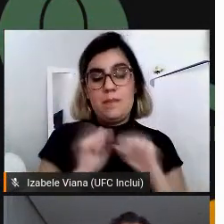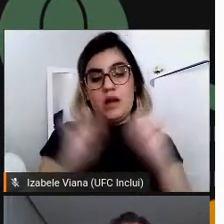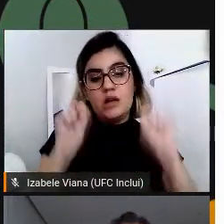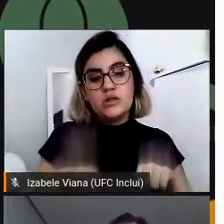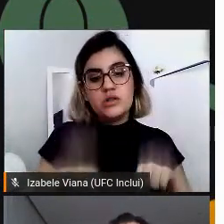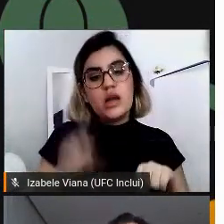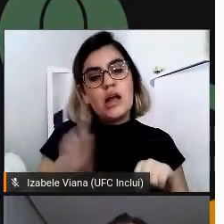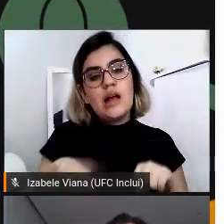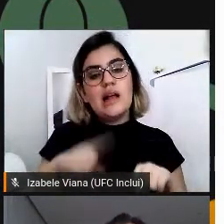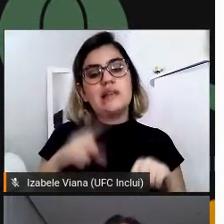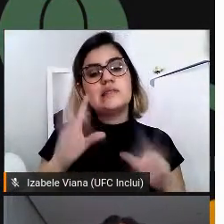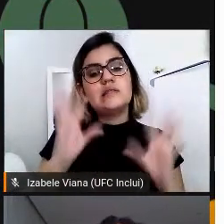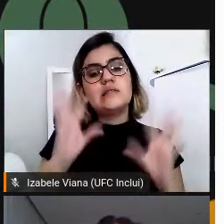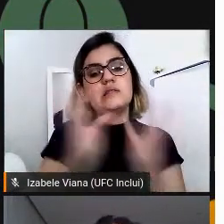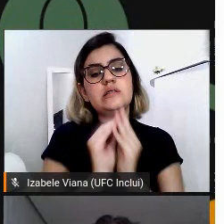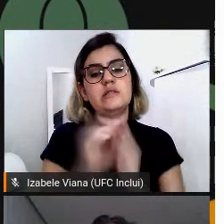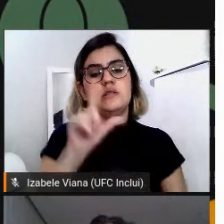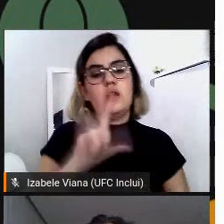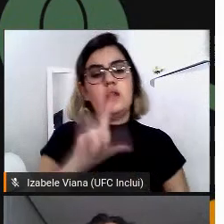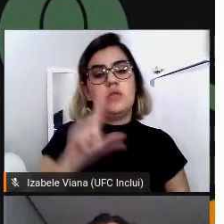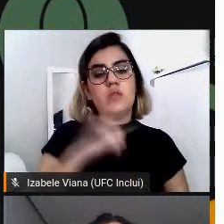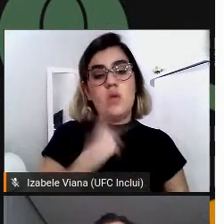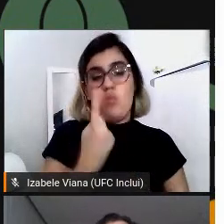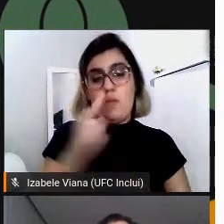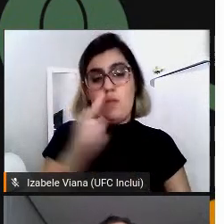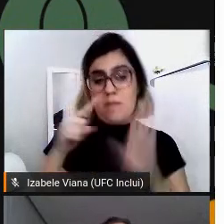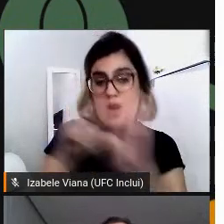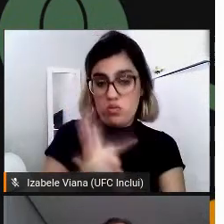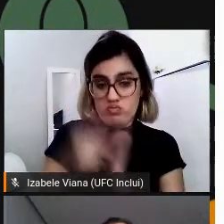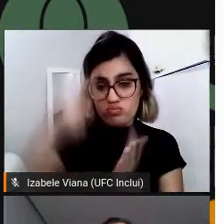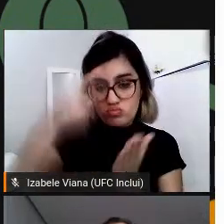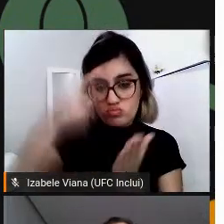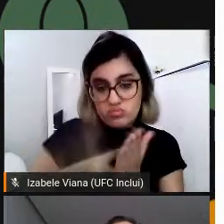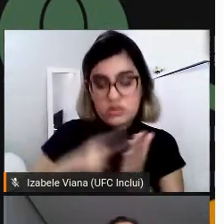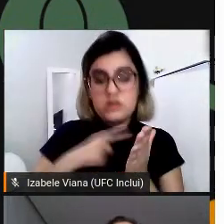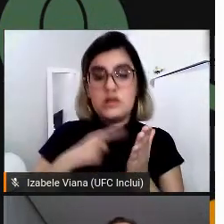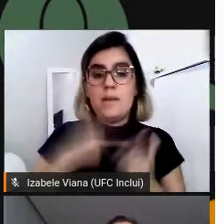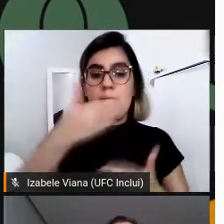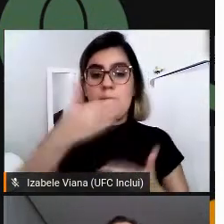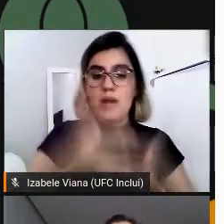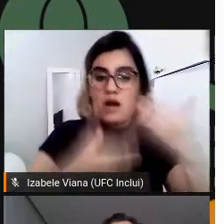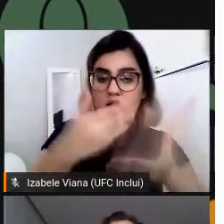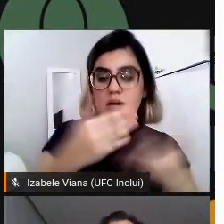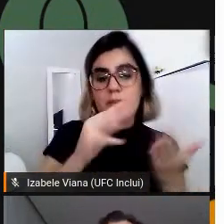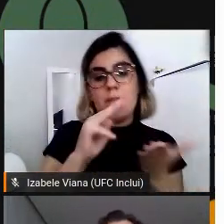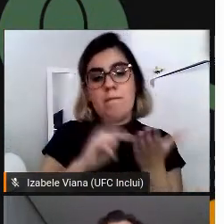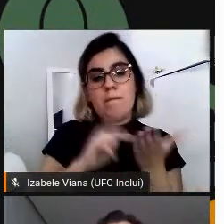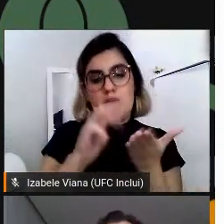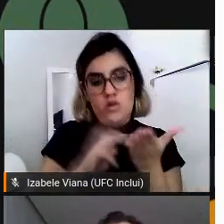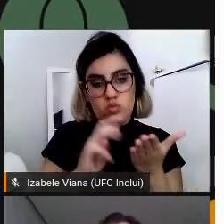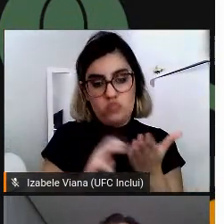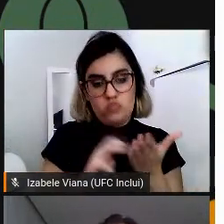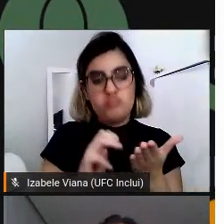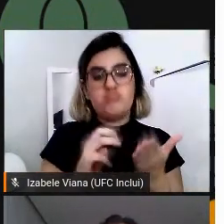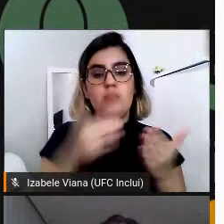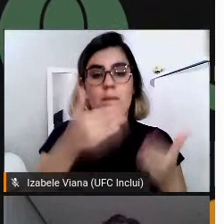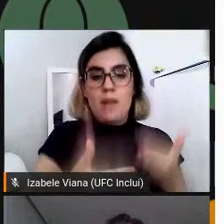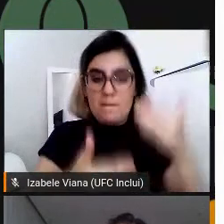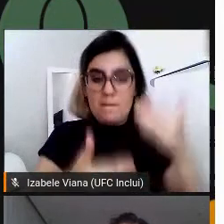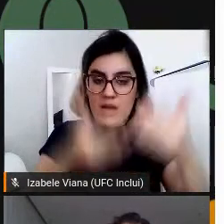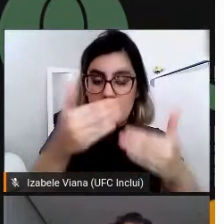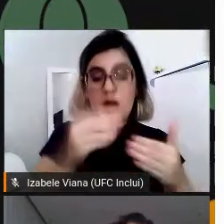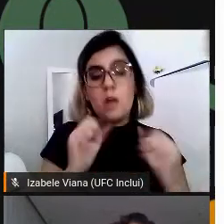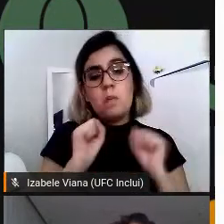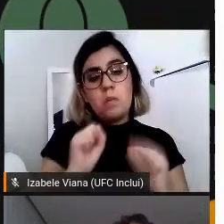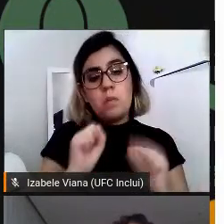pergunta estruturada, vai seguir métodos sistemáticos, e ela pode ou não ter uma síntese estatística que a gente chama